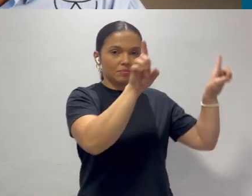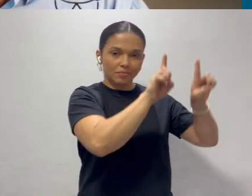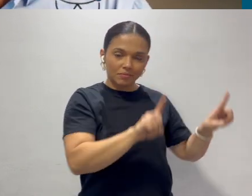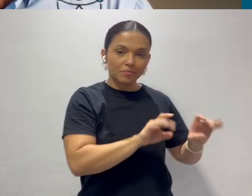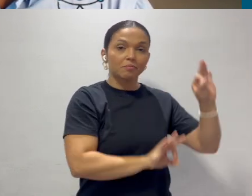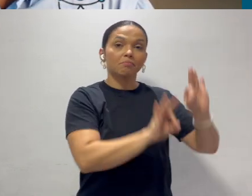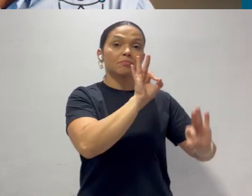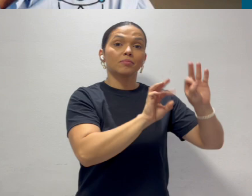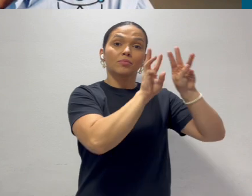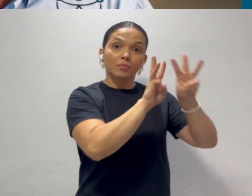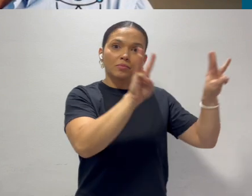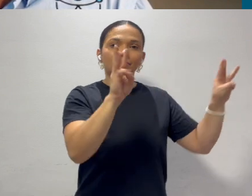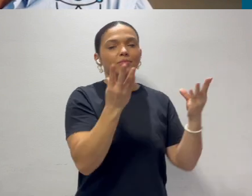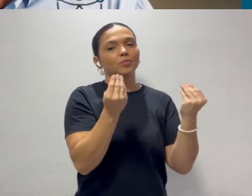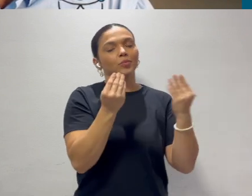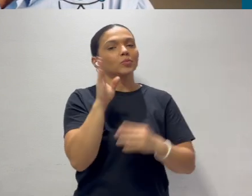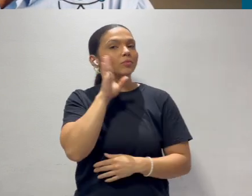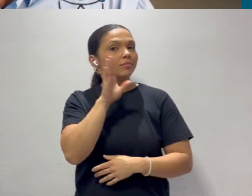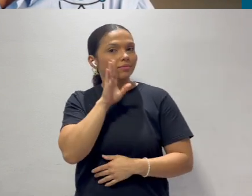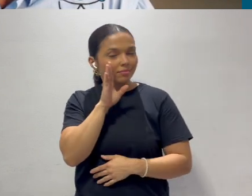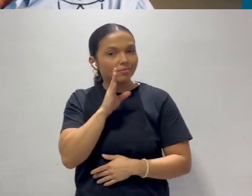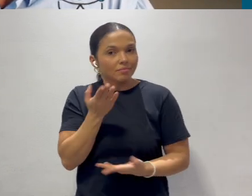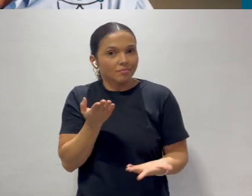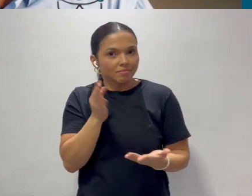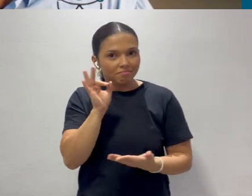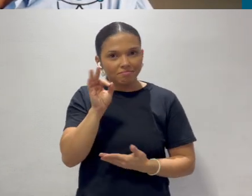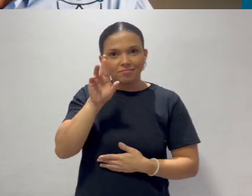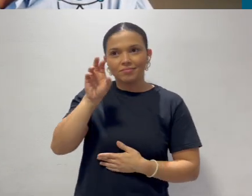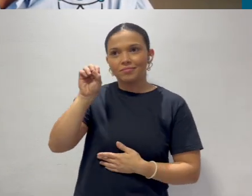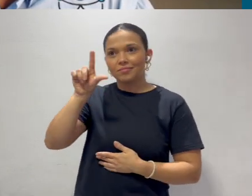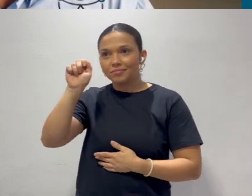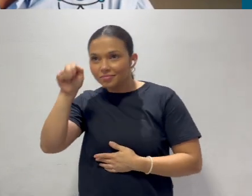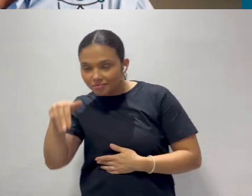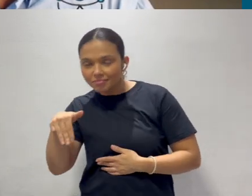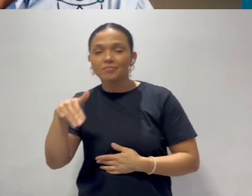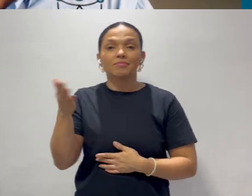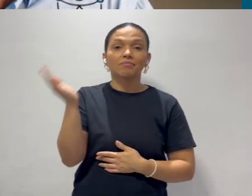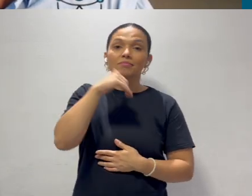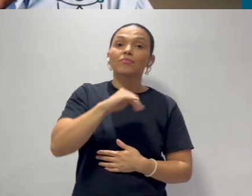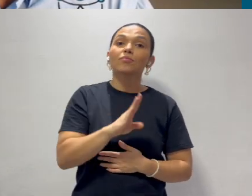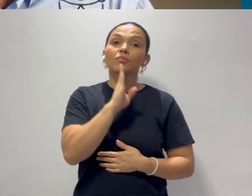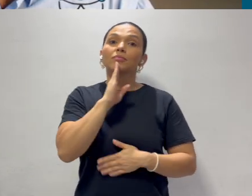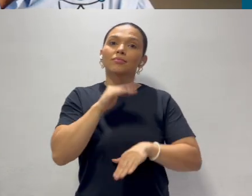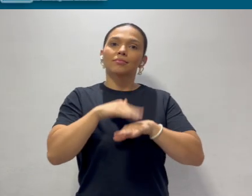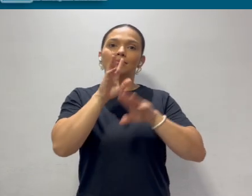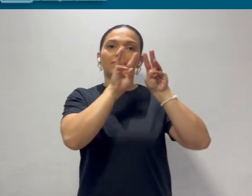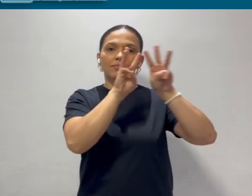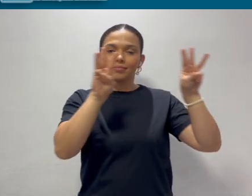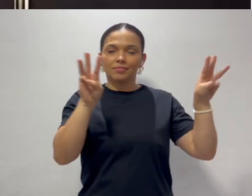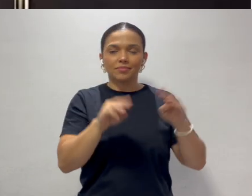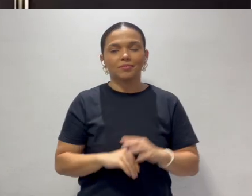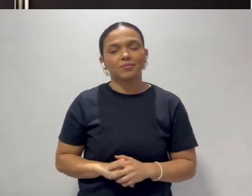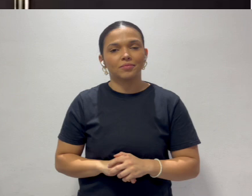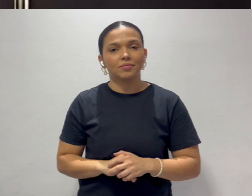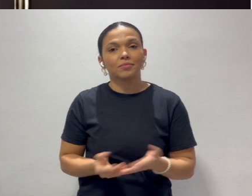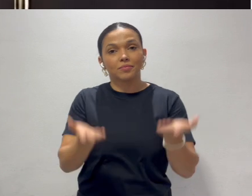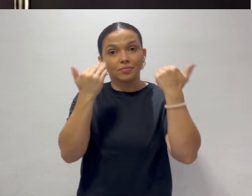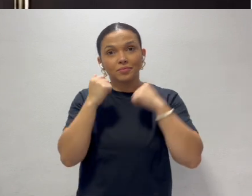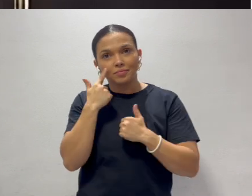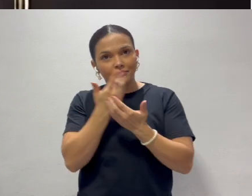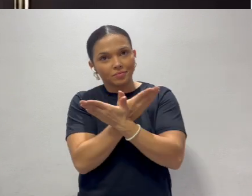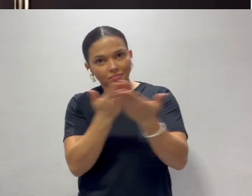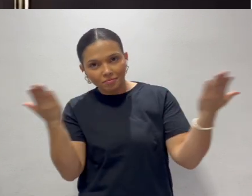aí bem legal, hein, Roland? Vamos conhecer um pouco mais o site da Suzane Maia, para quem está nos acompanhando,